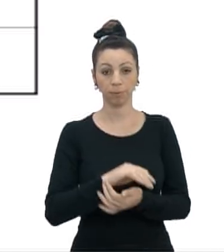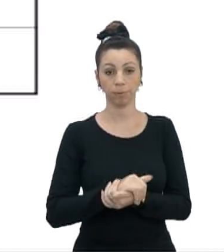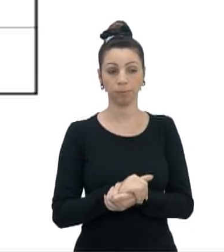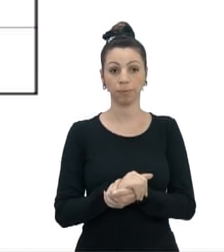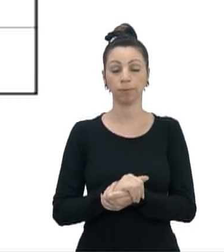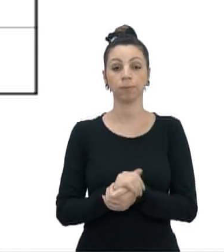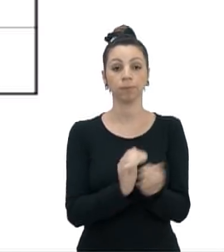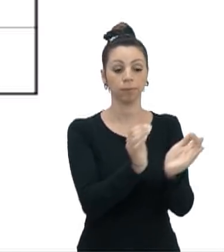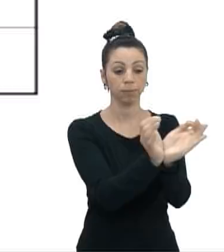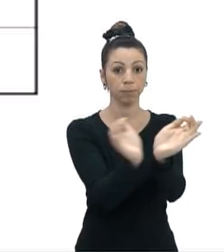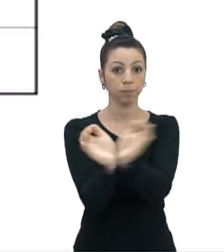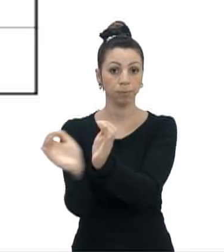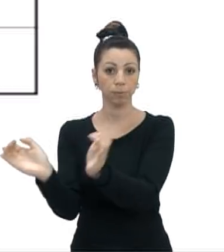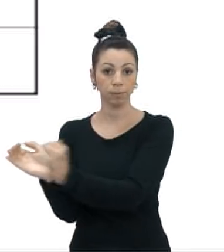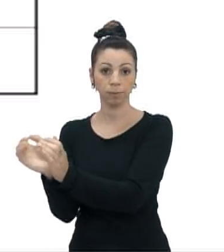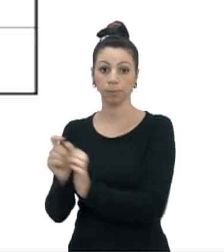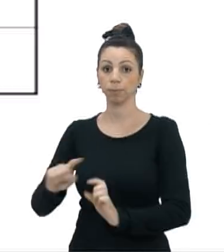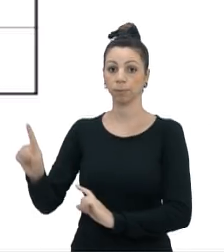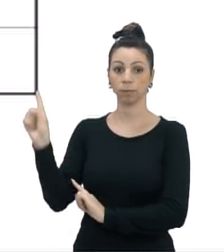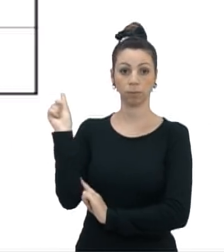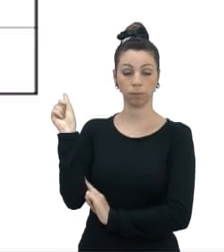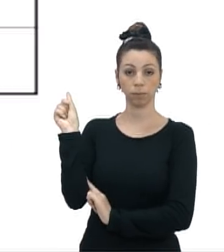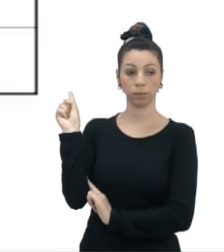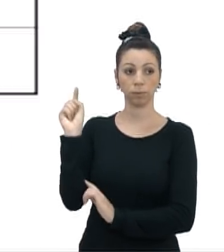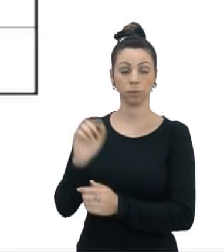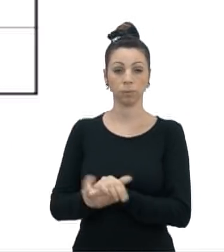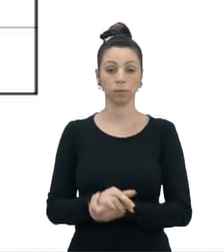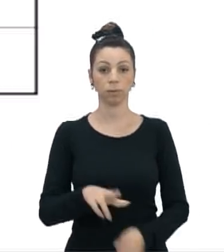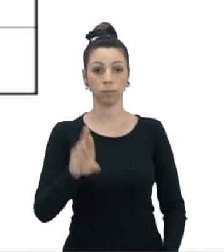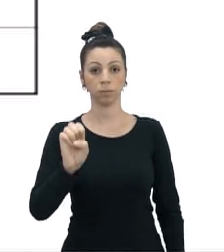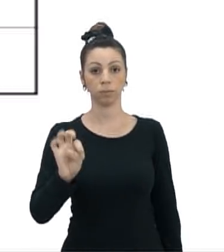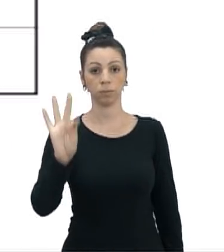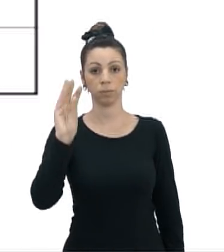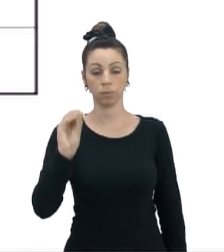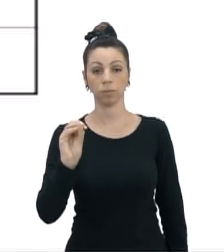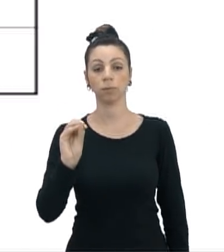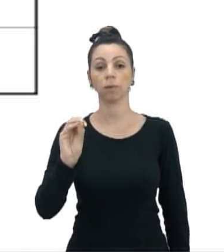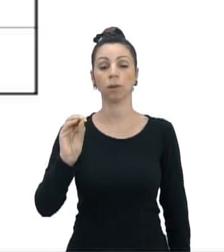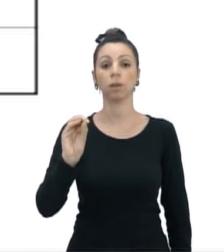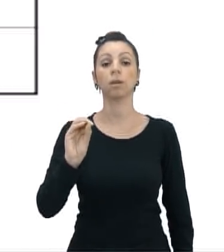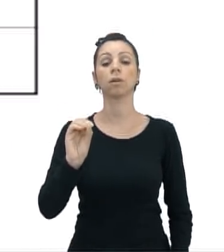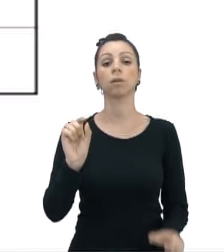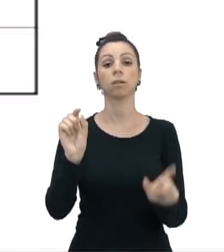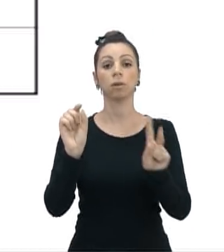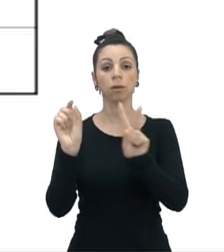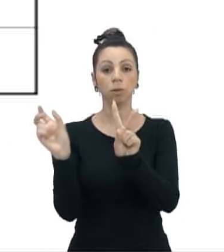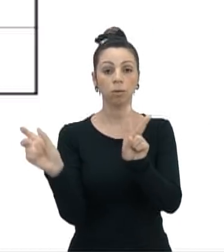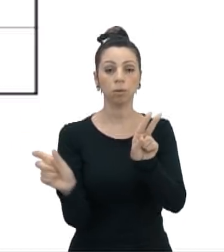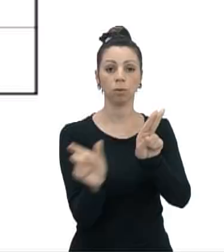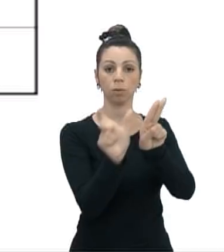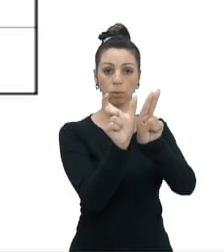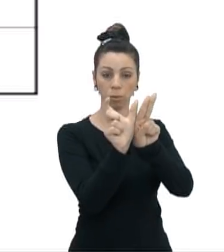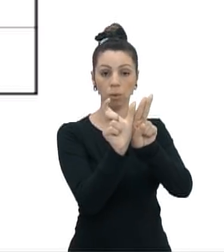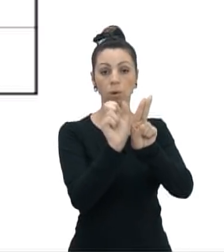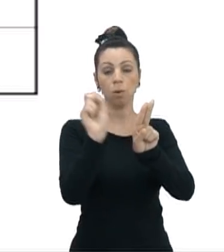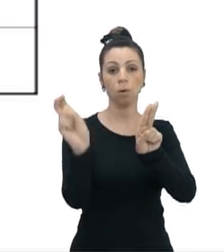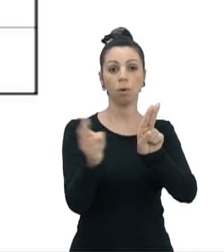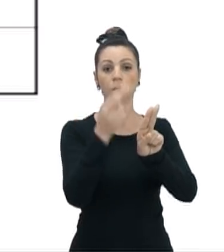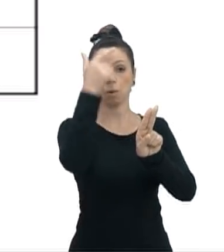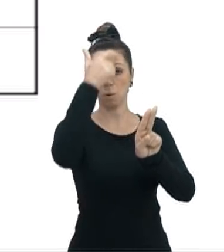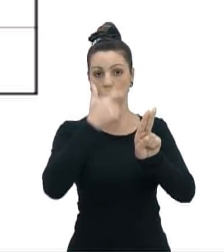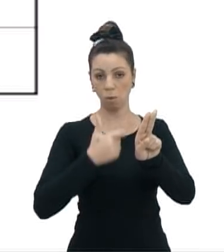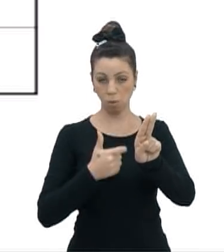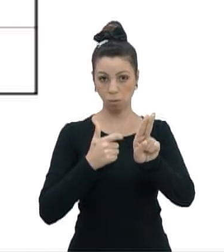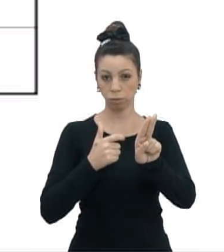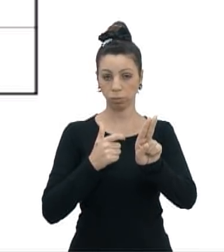estão divididos aqui, ó, em caso reto e oblíquos. Tudo bem? O